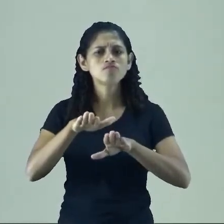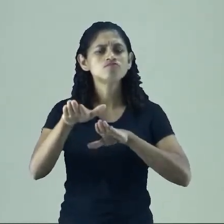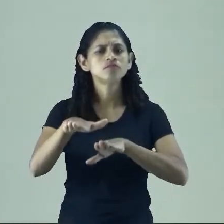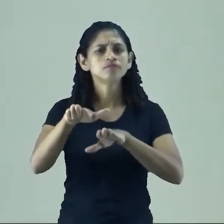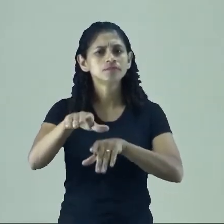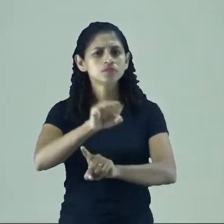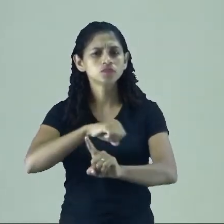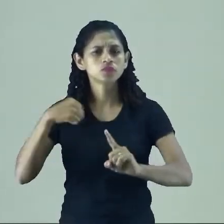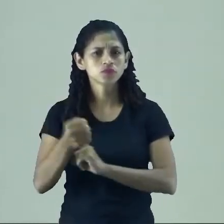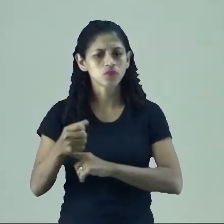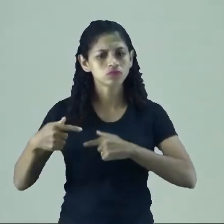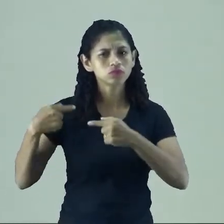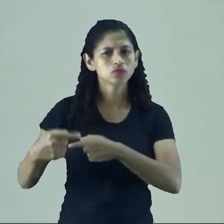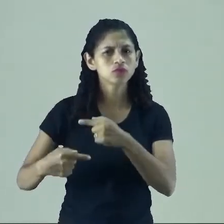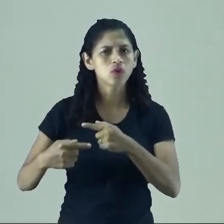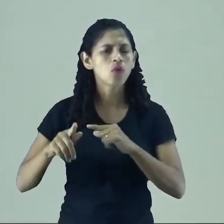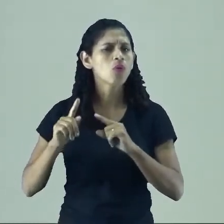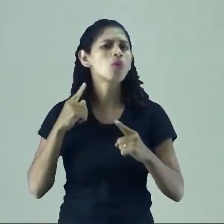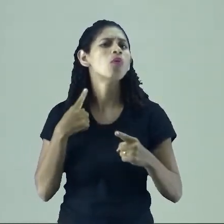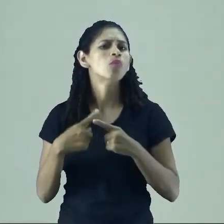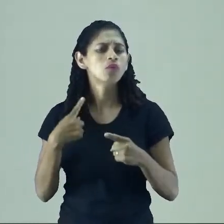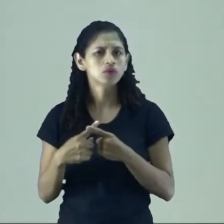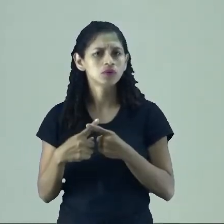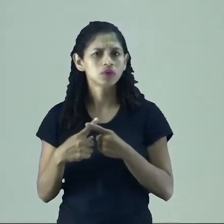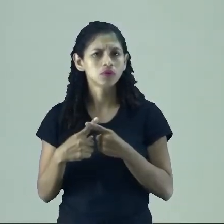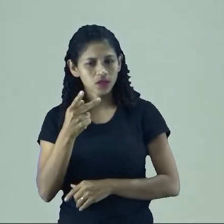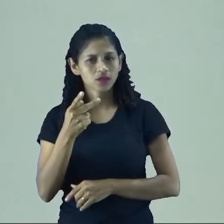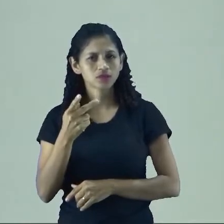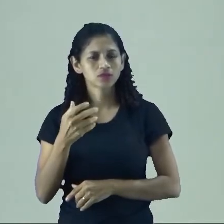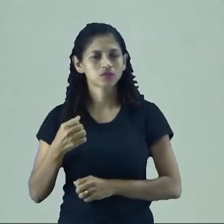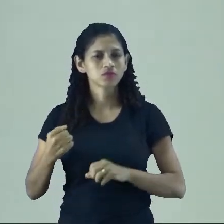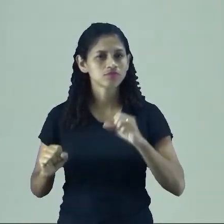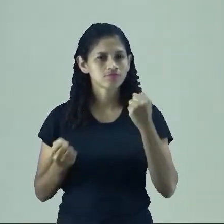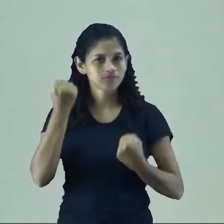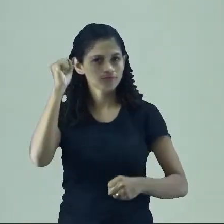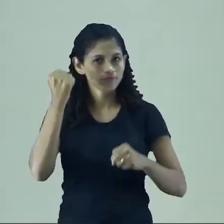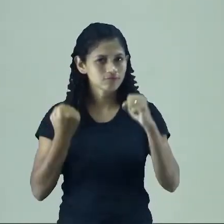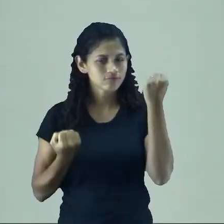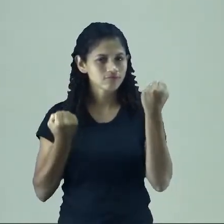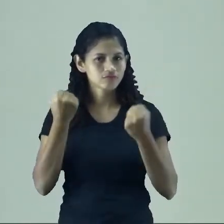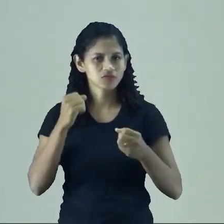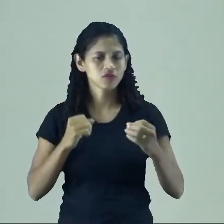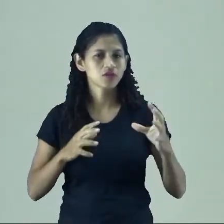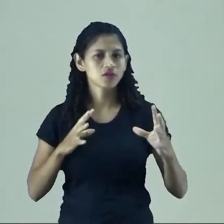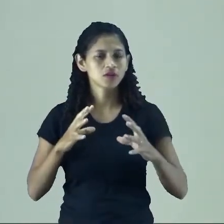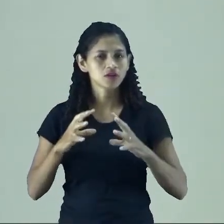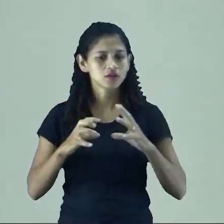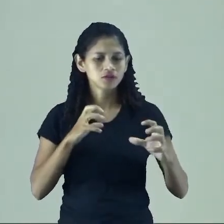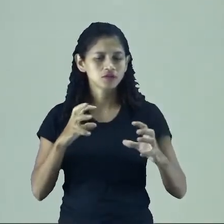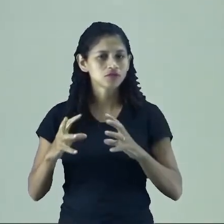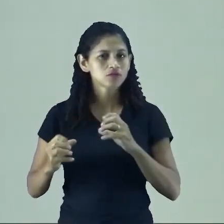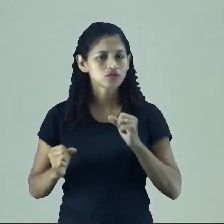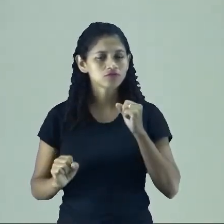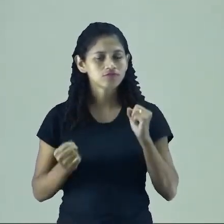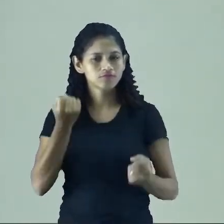movimento, braços erguidos, e aí nós temos o indicativo sindicalismo. Pronto,